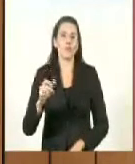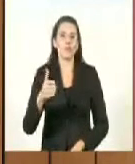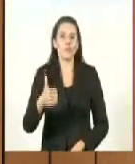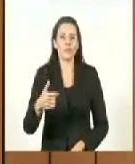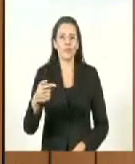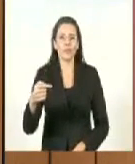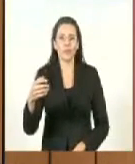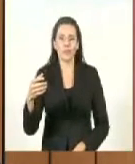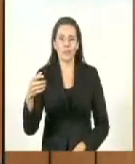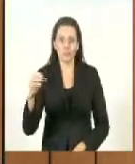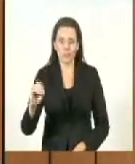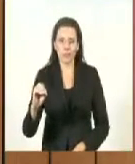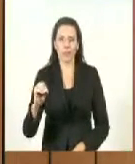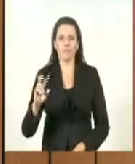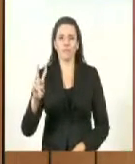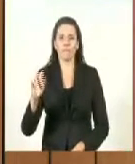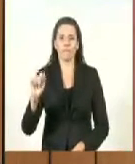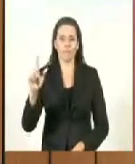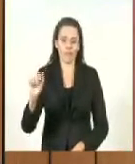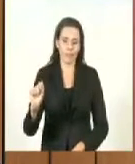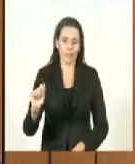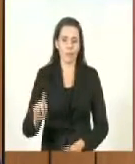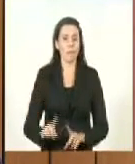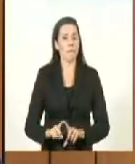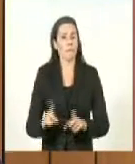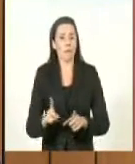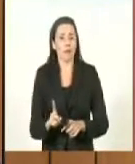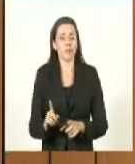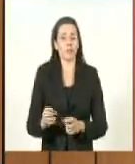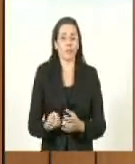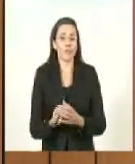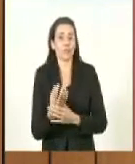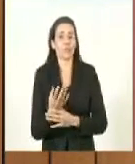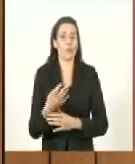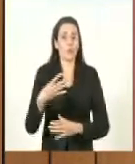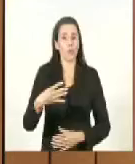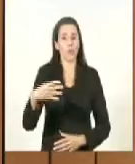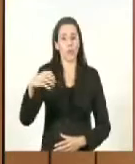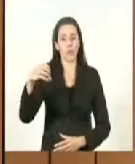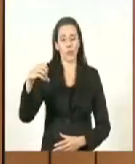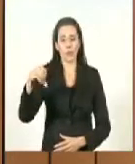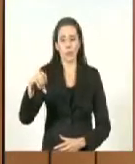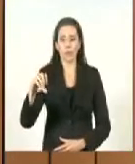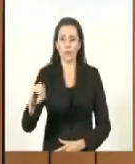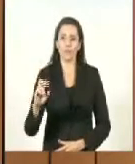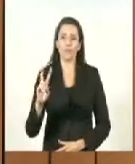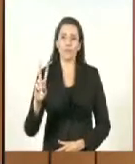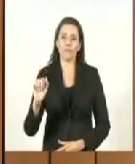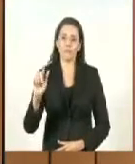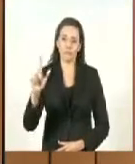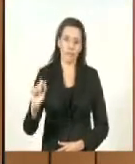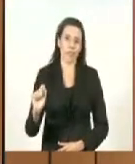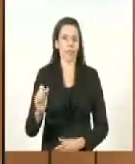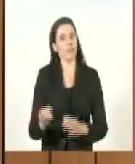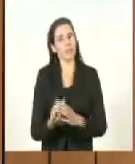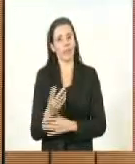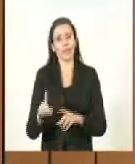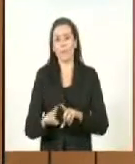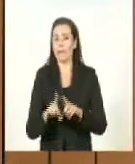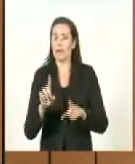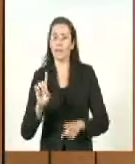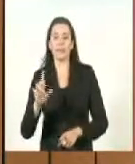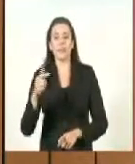criadas 490 vagas para assistente de trânsito e 60 vagas para analista de